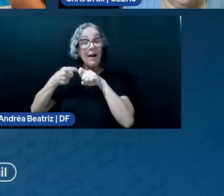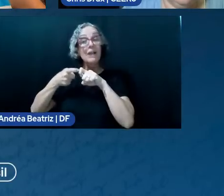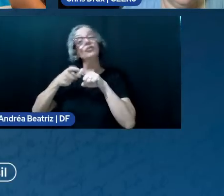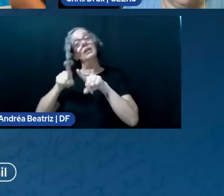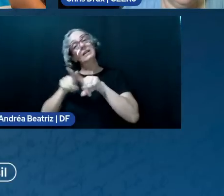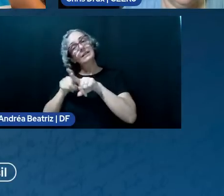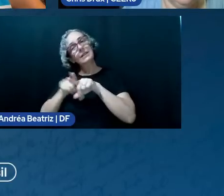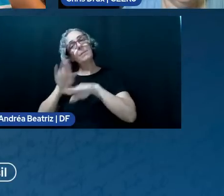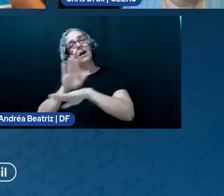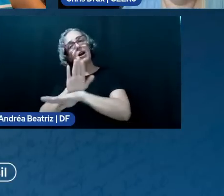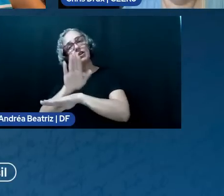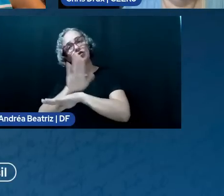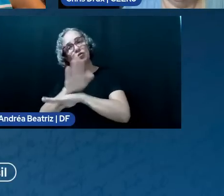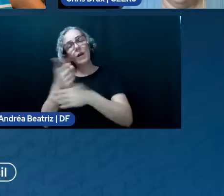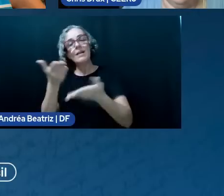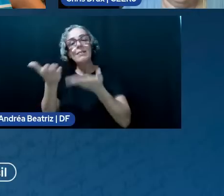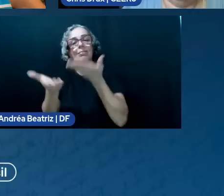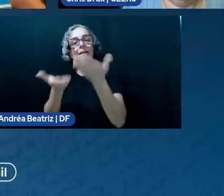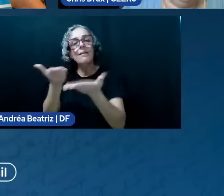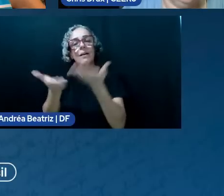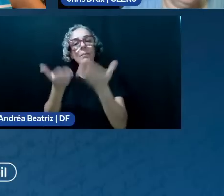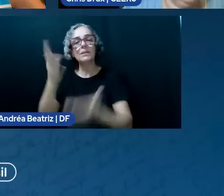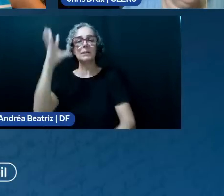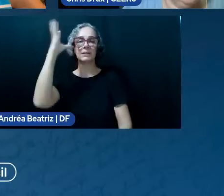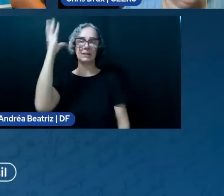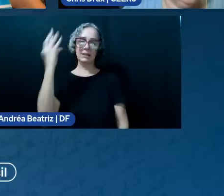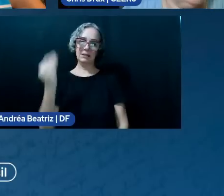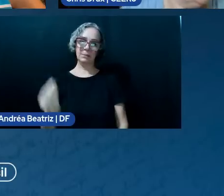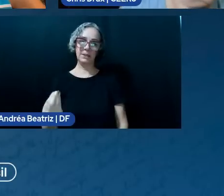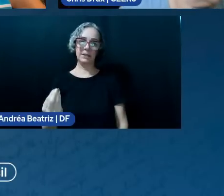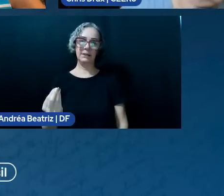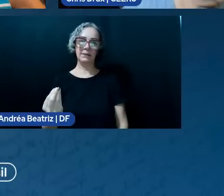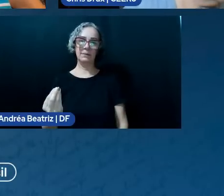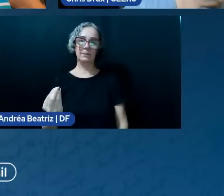da terapia espírita.